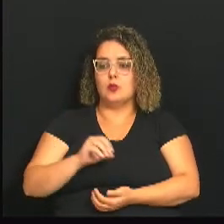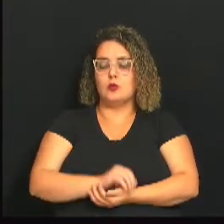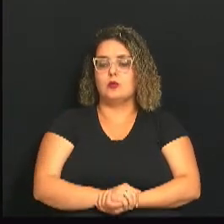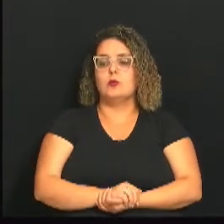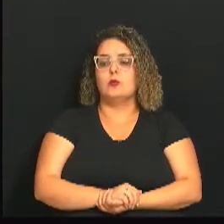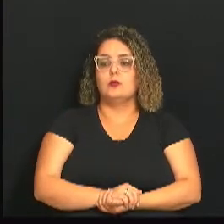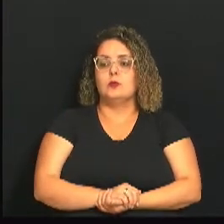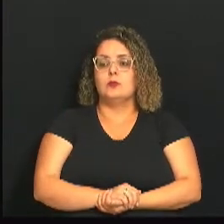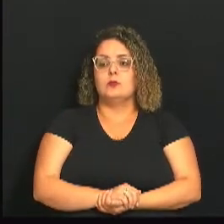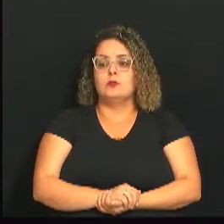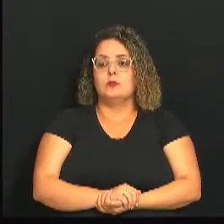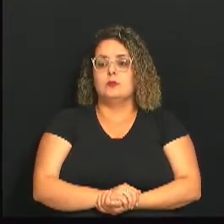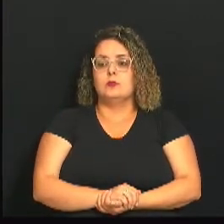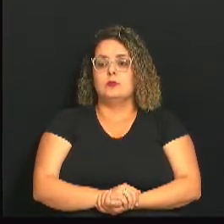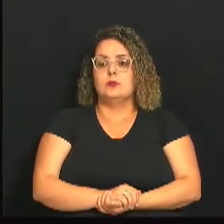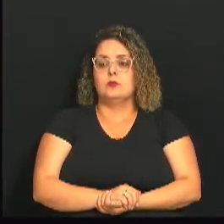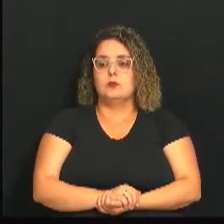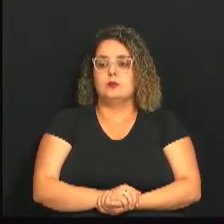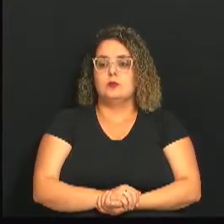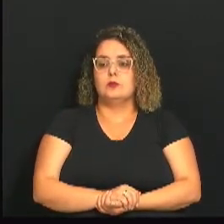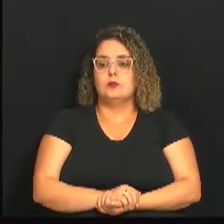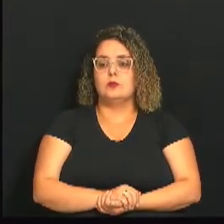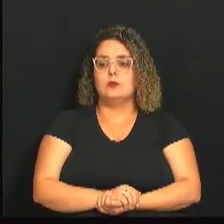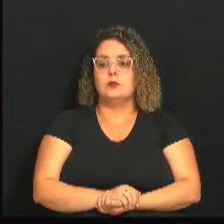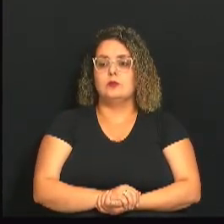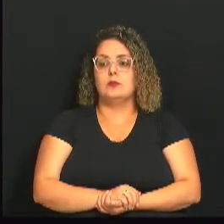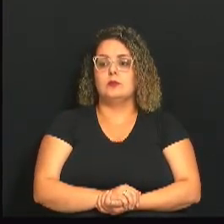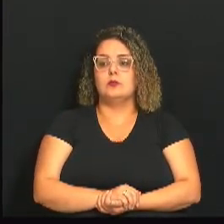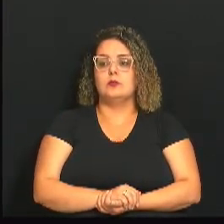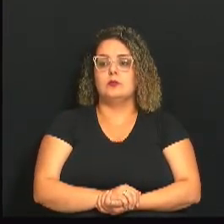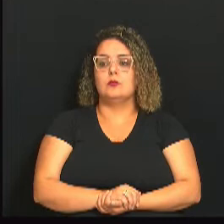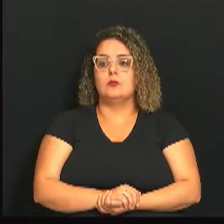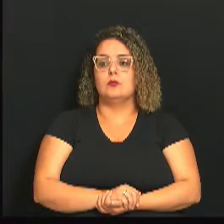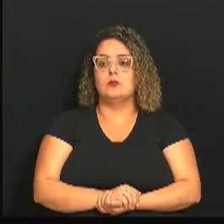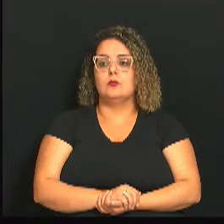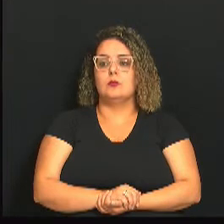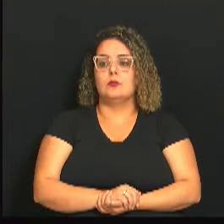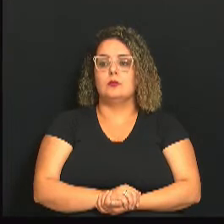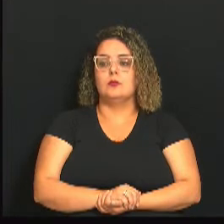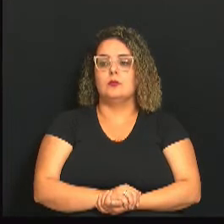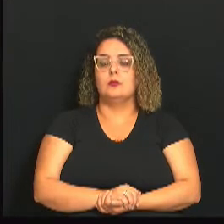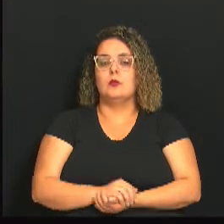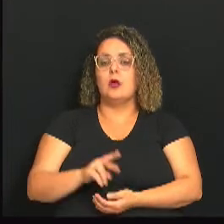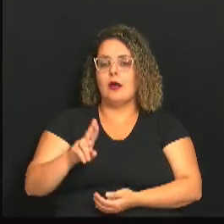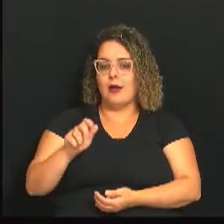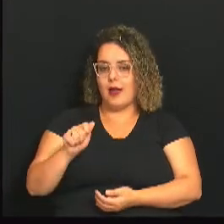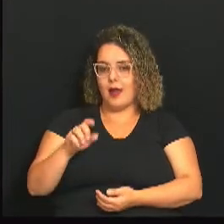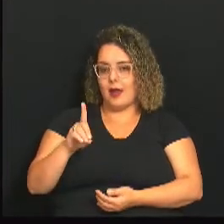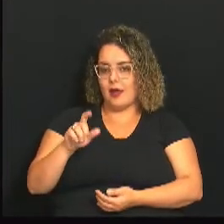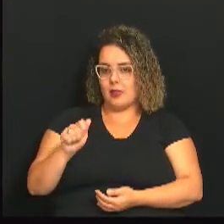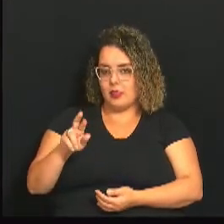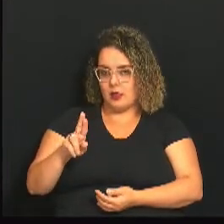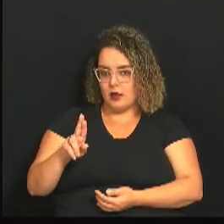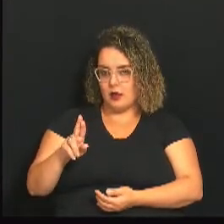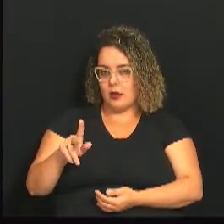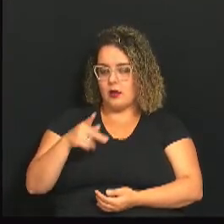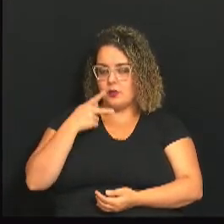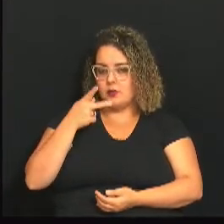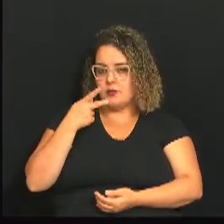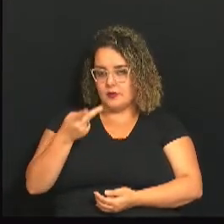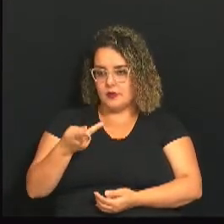essa aquisição deste radar, que também nos foi